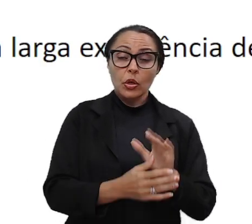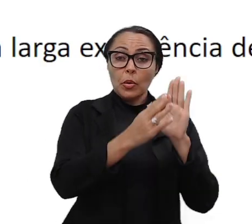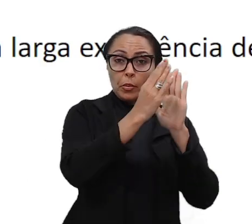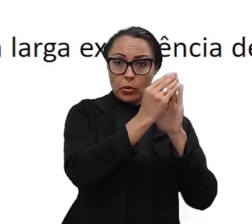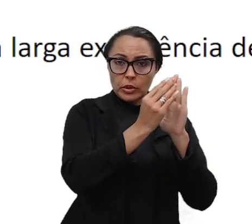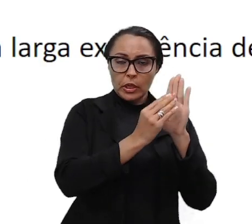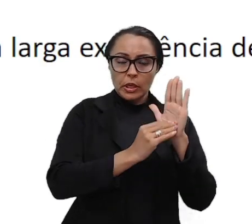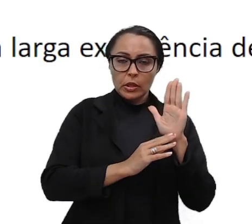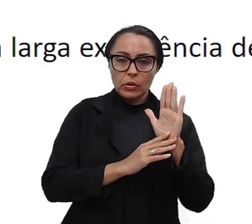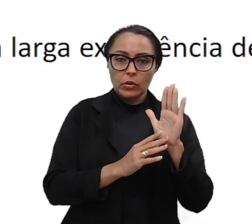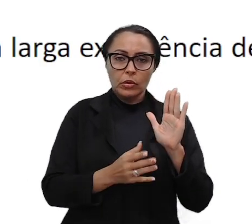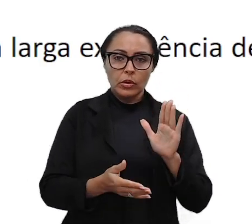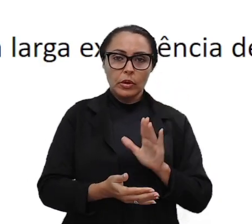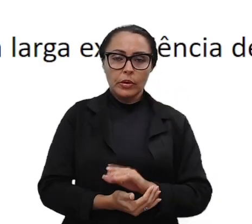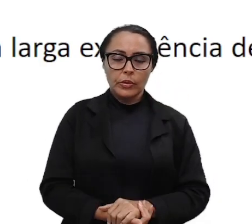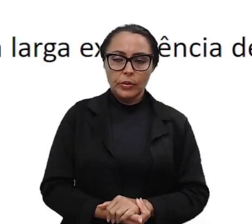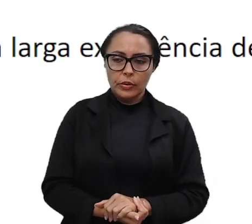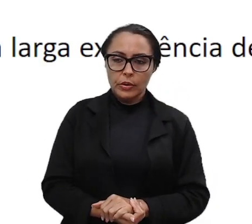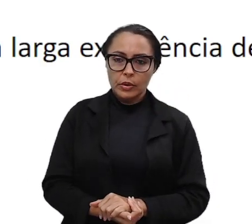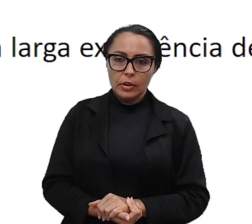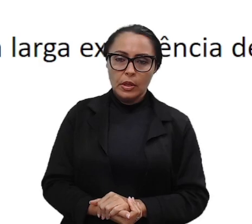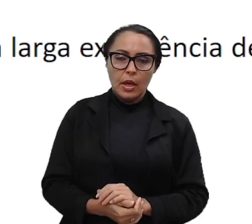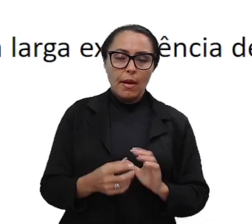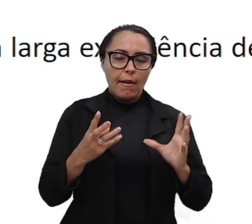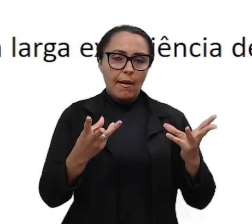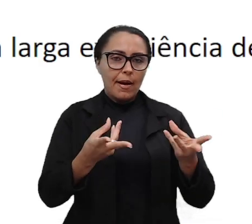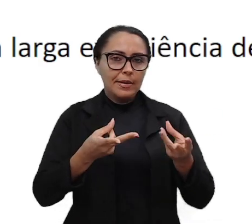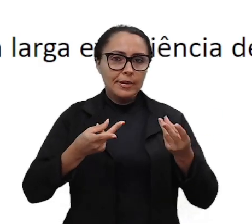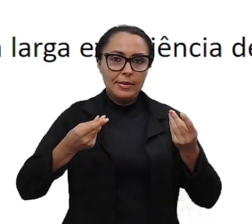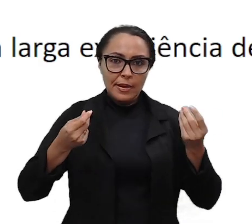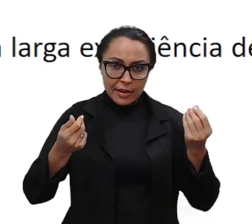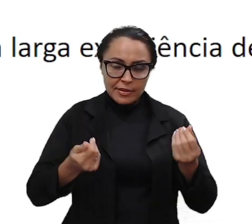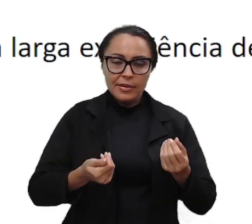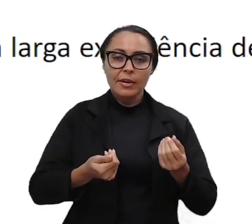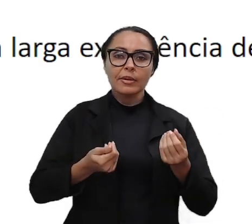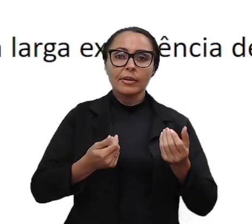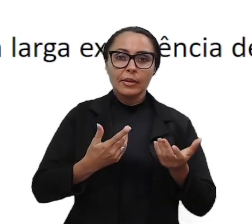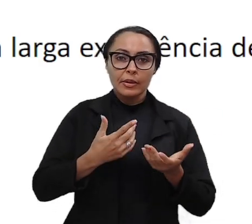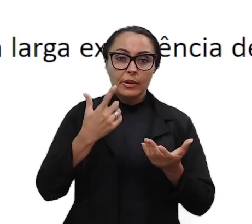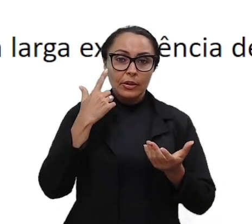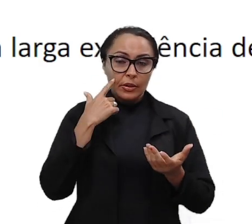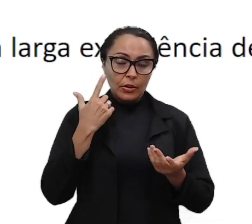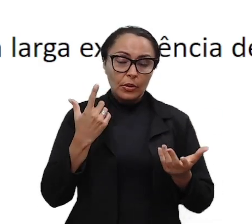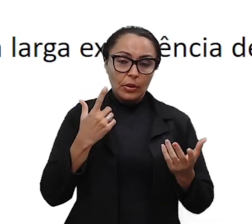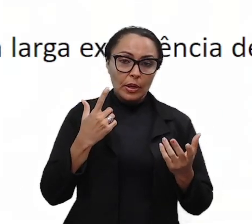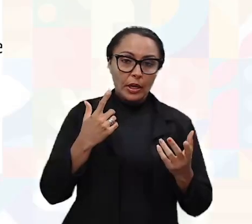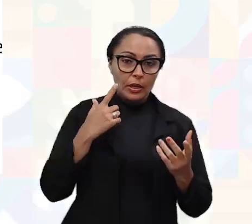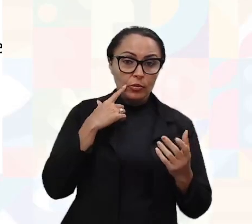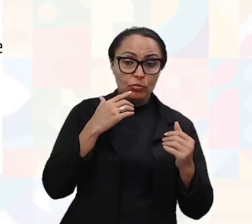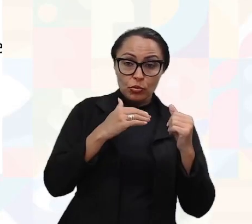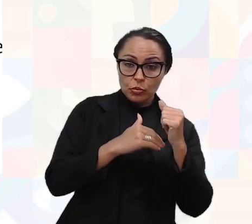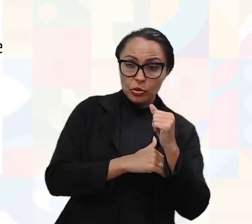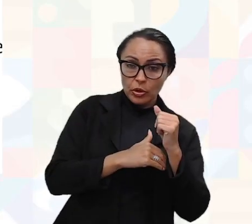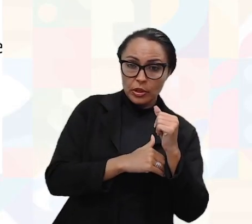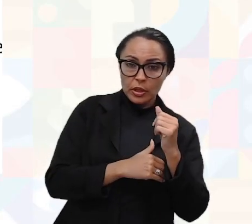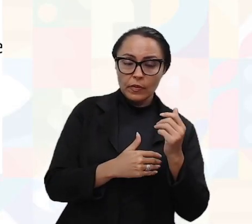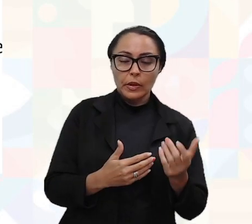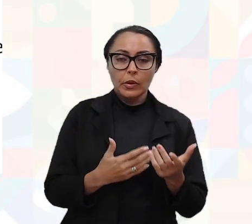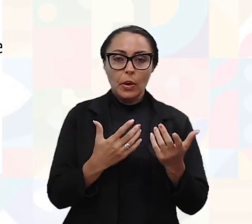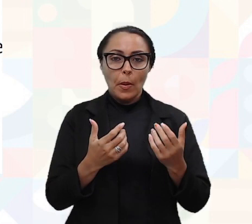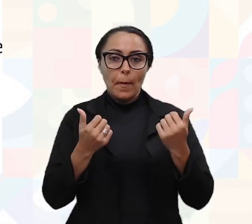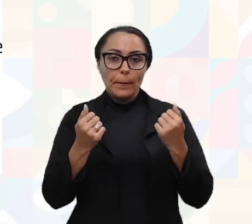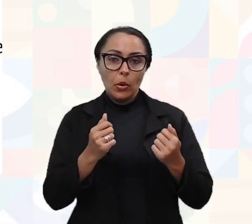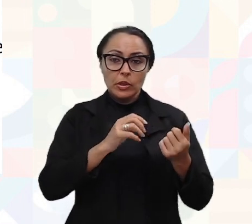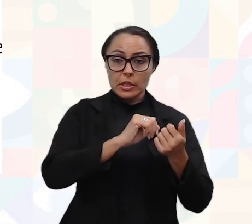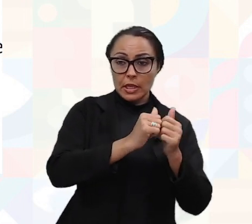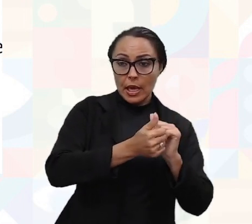qualitativos, a essência dele é ser subjetivo. Esses modelos podem ser adequados quando não